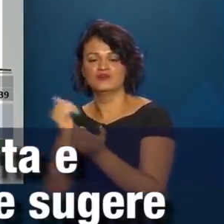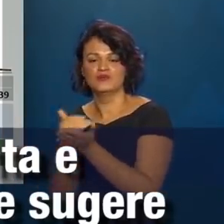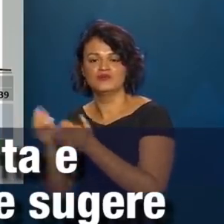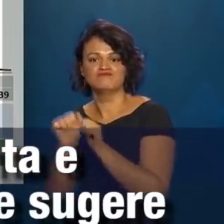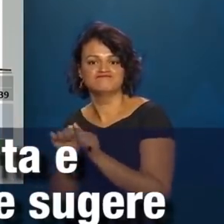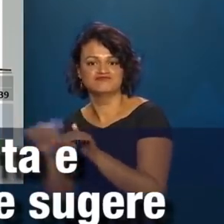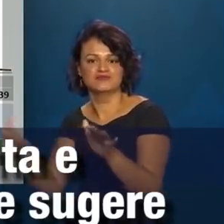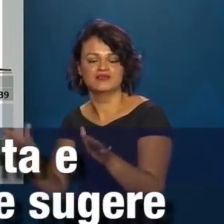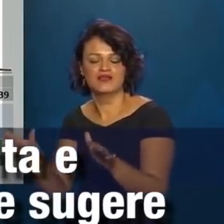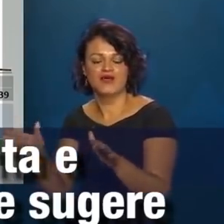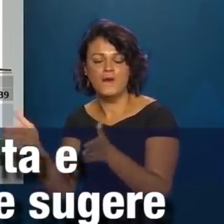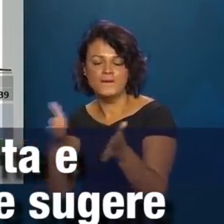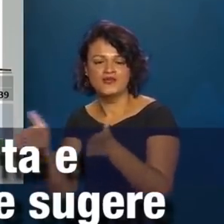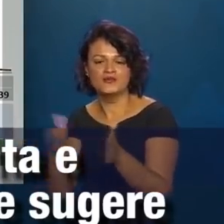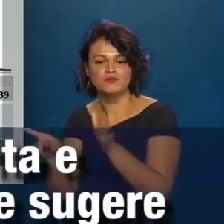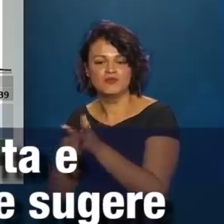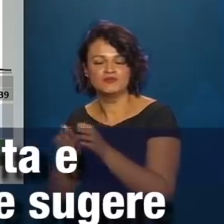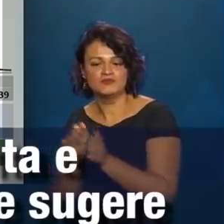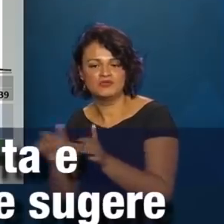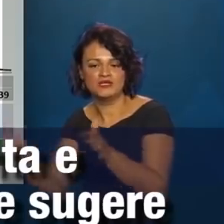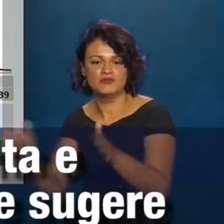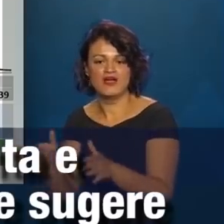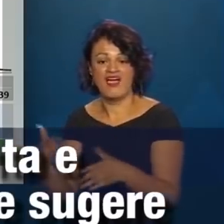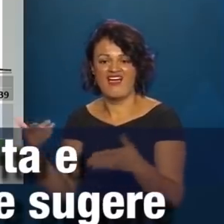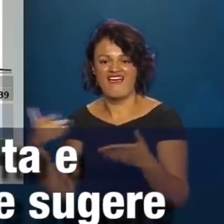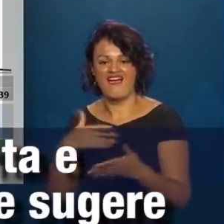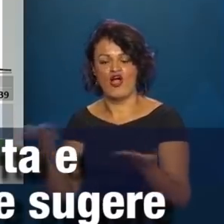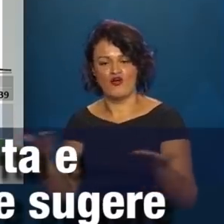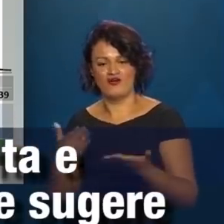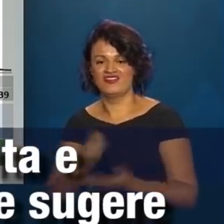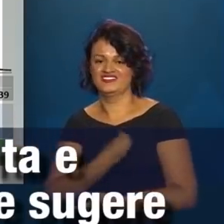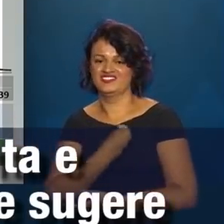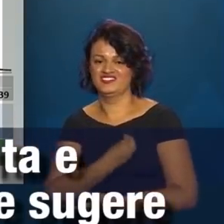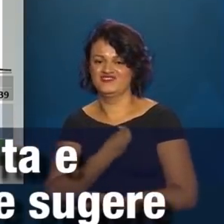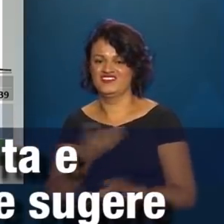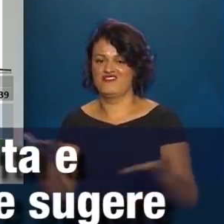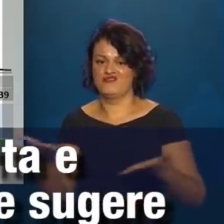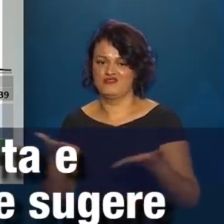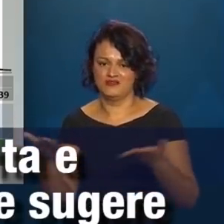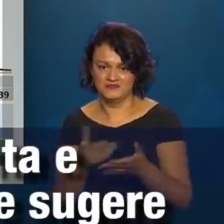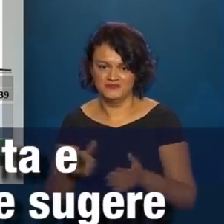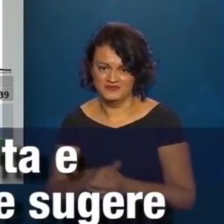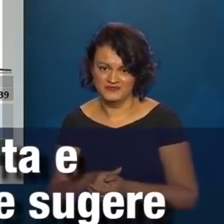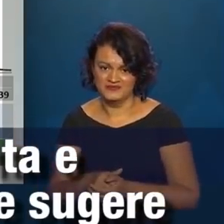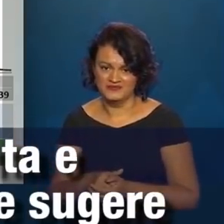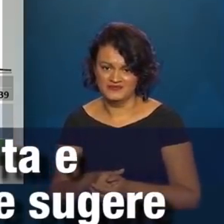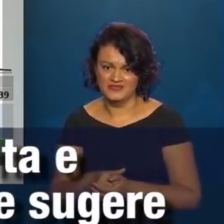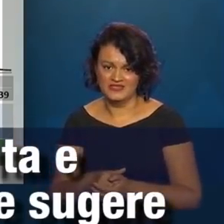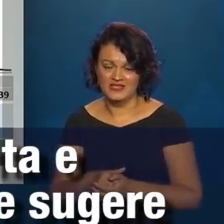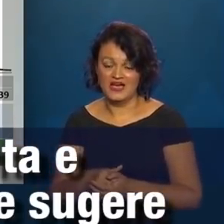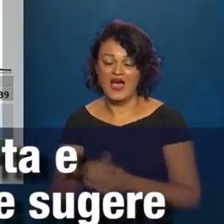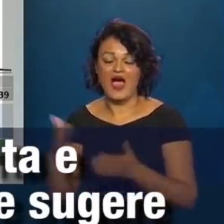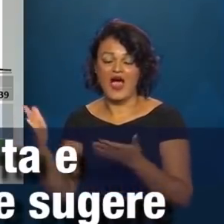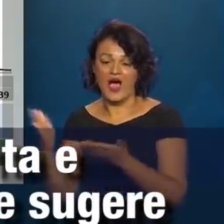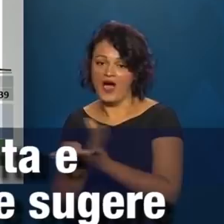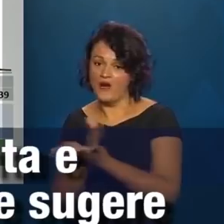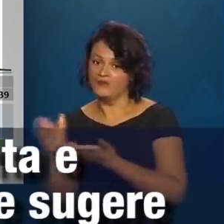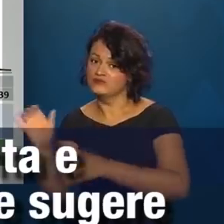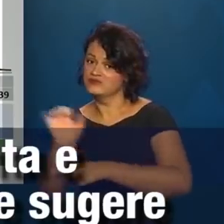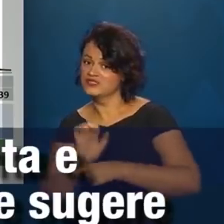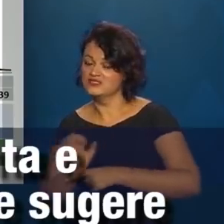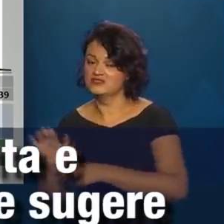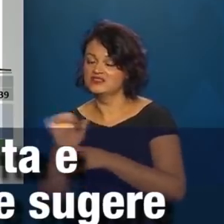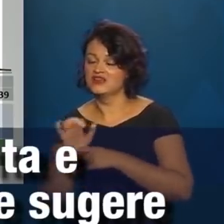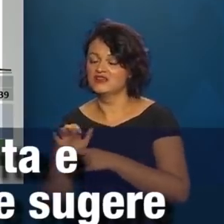fase de epidemias localizadas é essa que nós estamos no momento. Ou seja, estamos com alguns estados